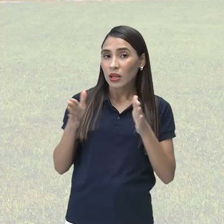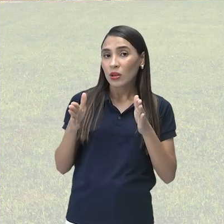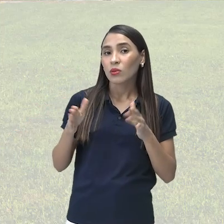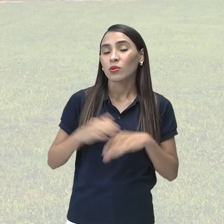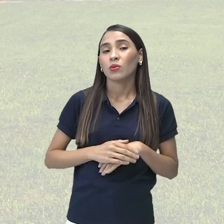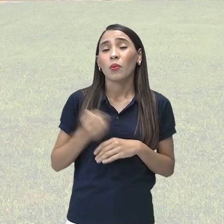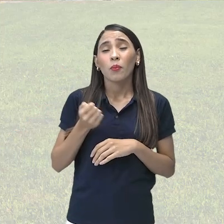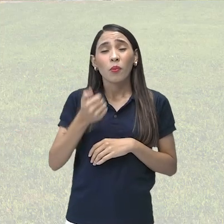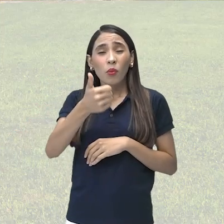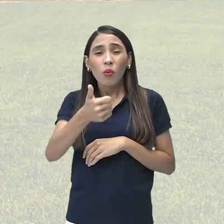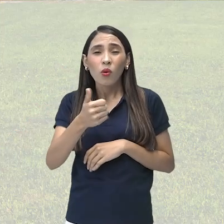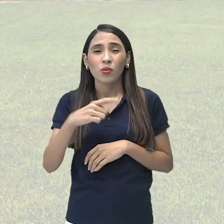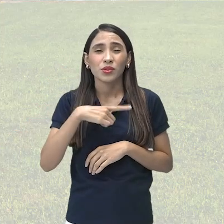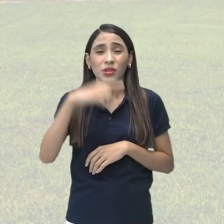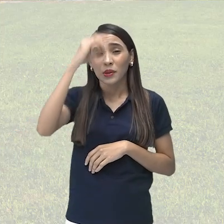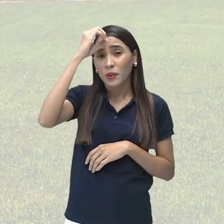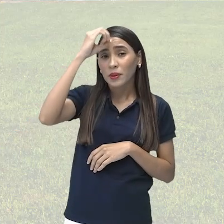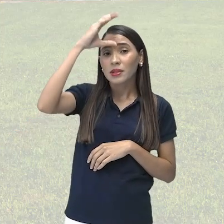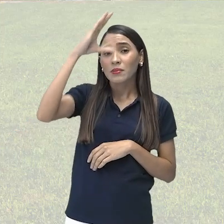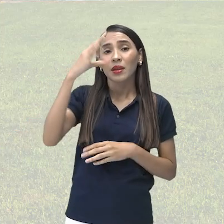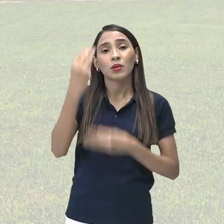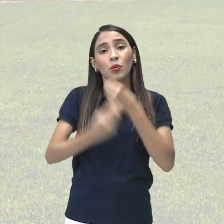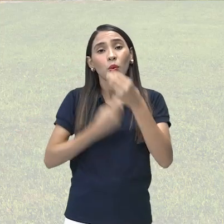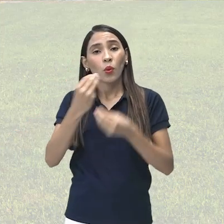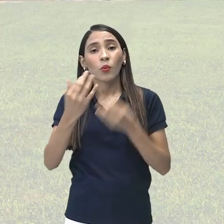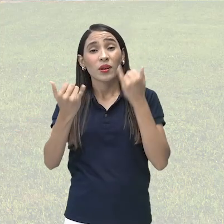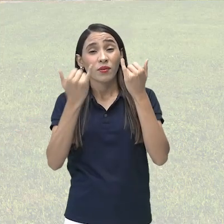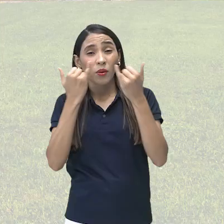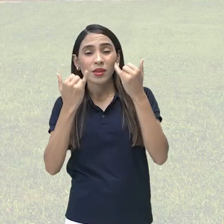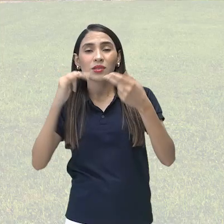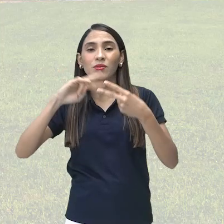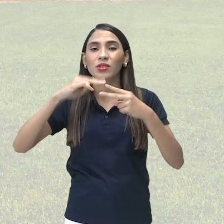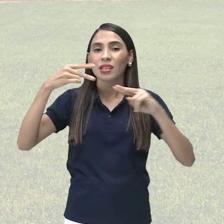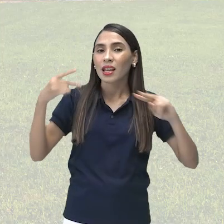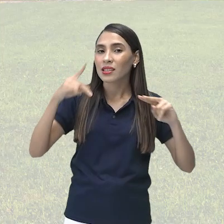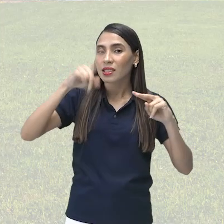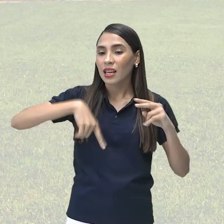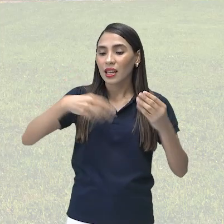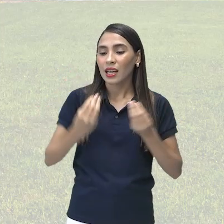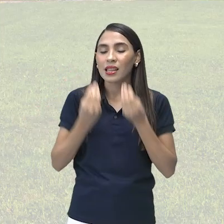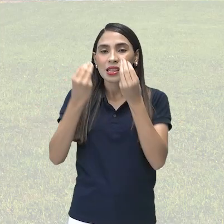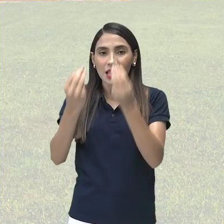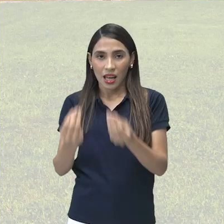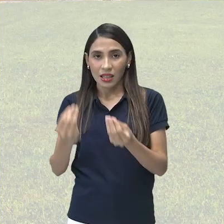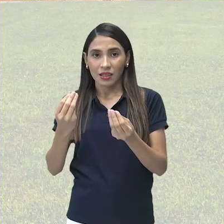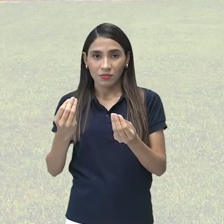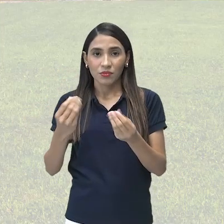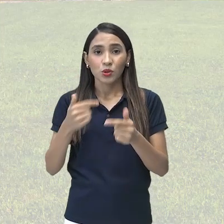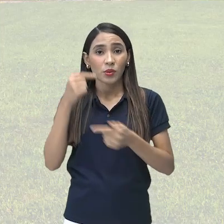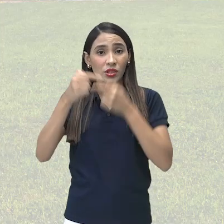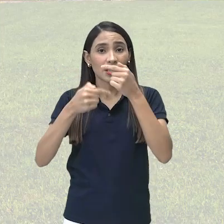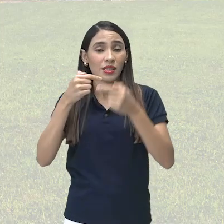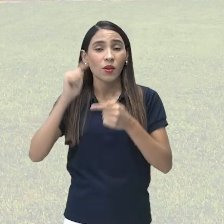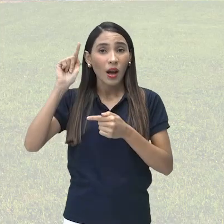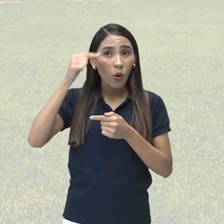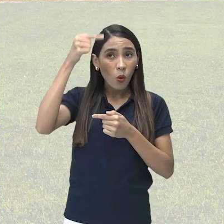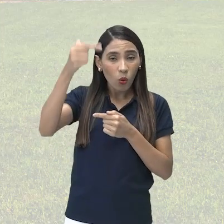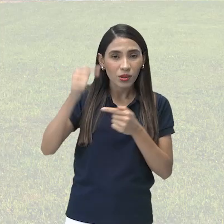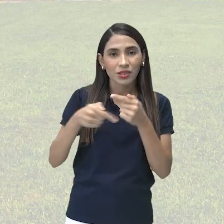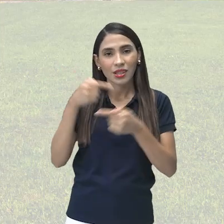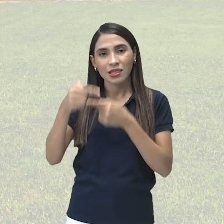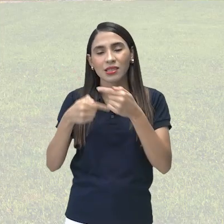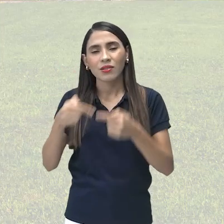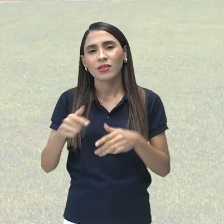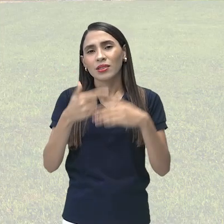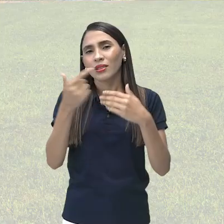que pouco se sabia sobre como a informação genética era transmitida de uma geração a outra. Então, não